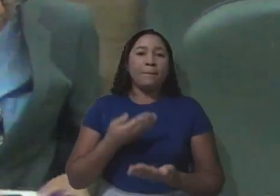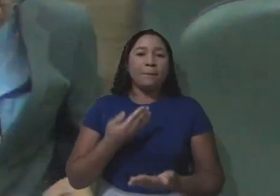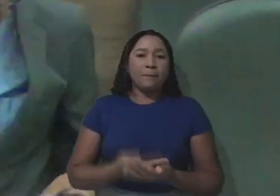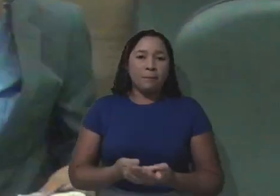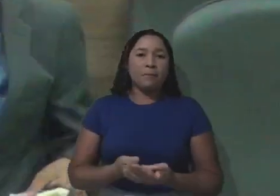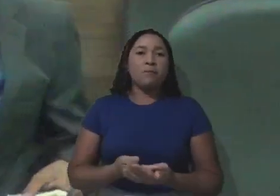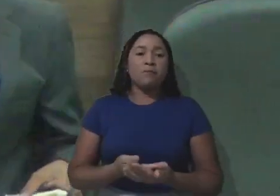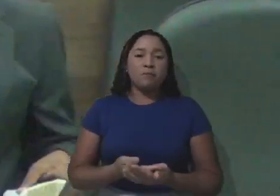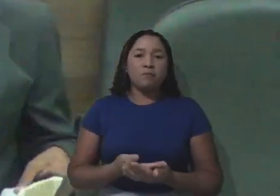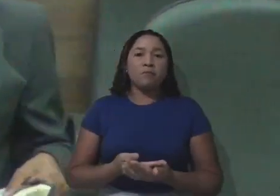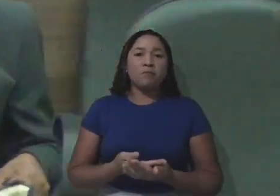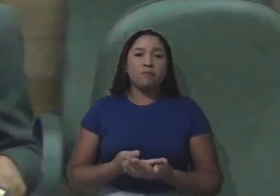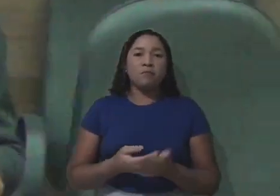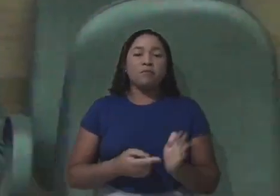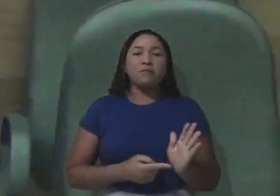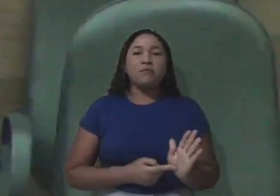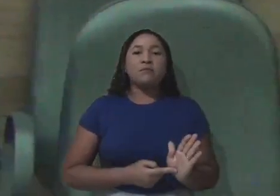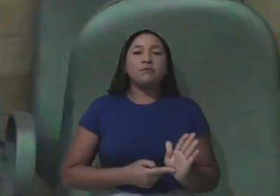trazendo